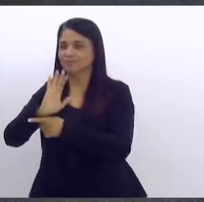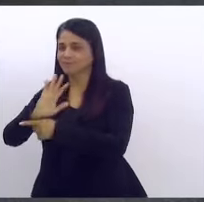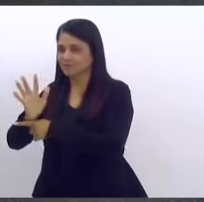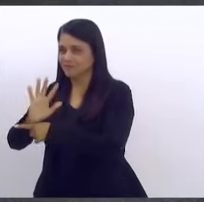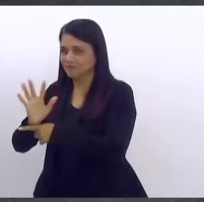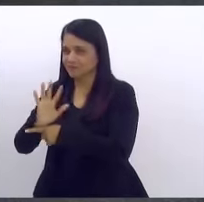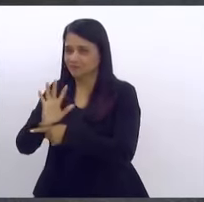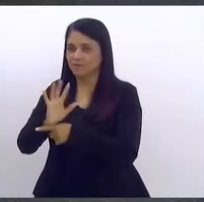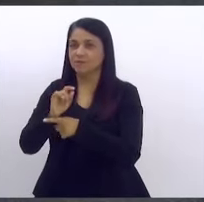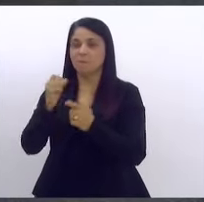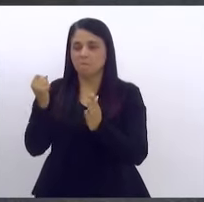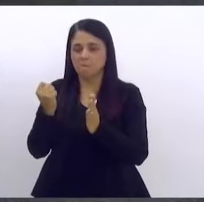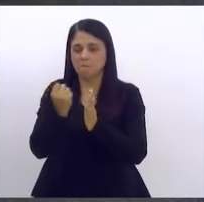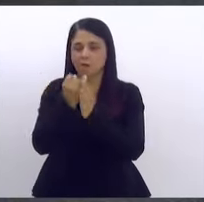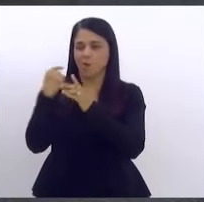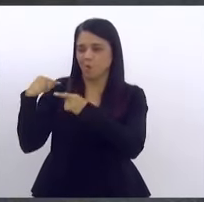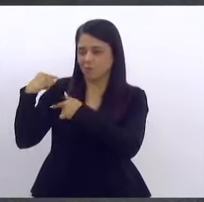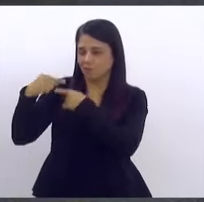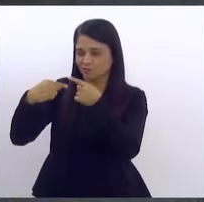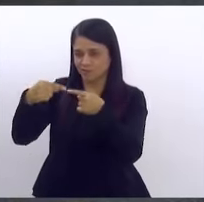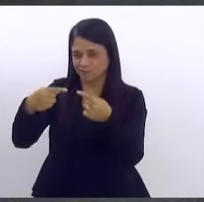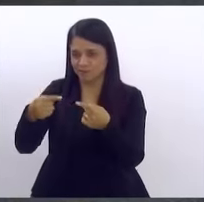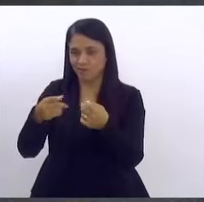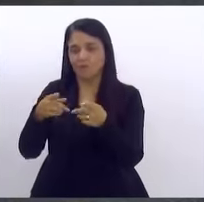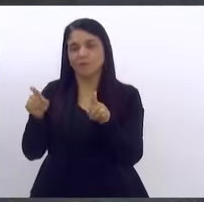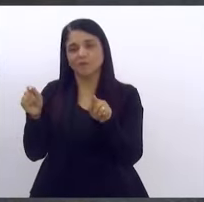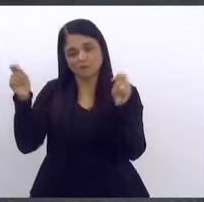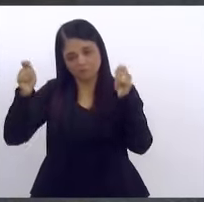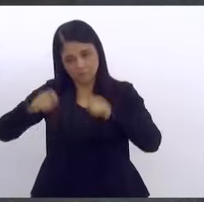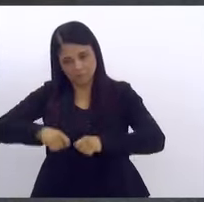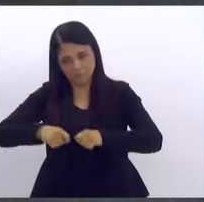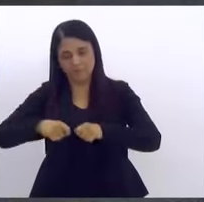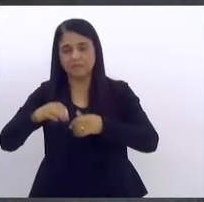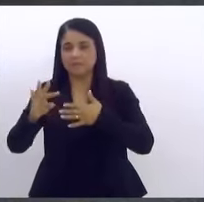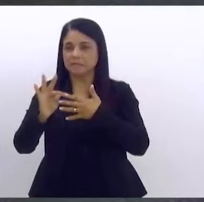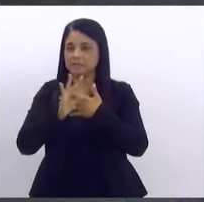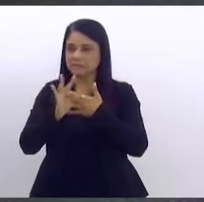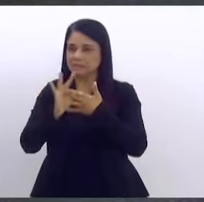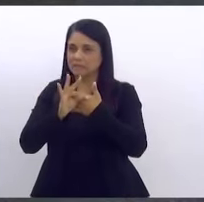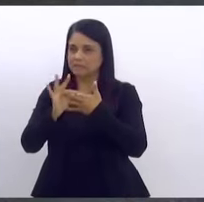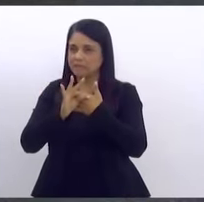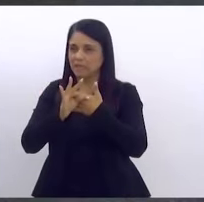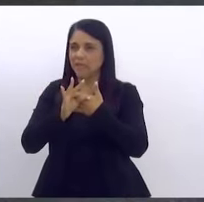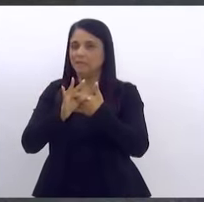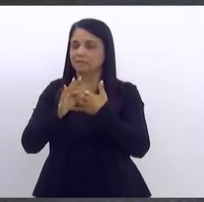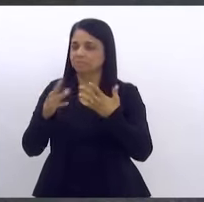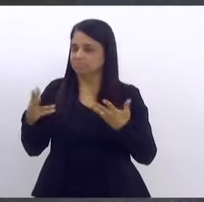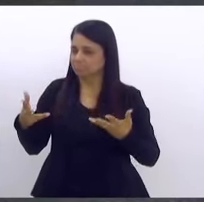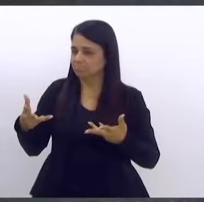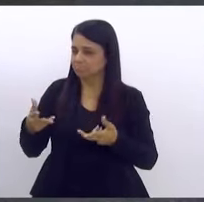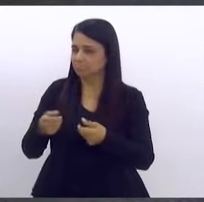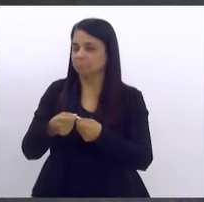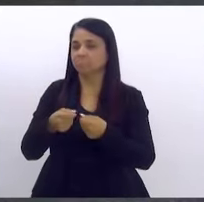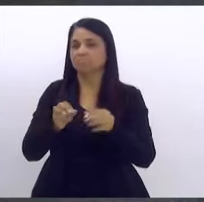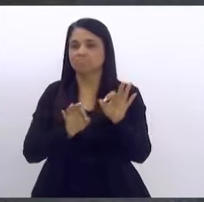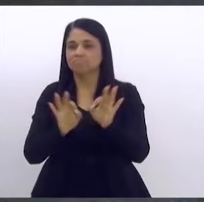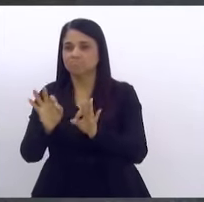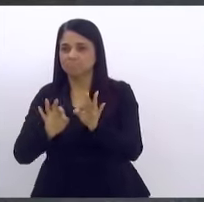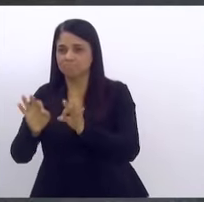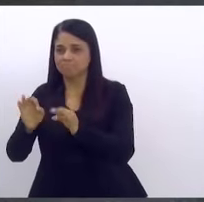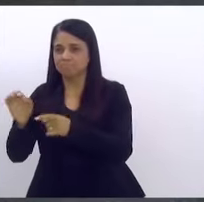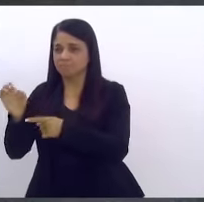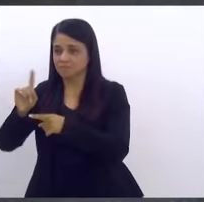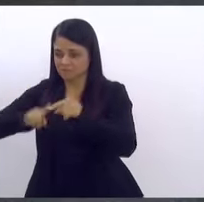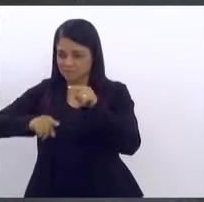marcou uma geração, não apenas por isso, pela sua capacidade técnica altamente refinada de elaborar com os materiais,